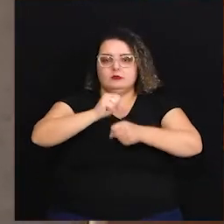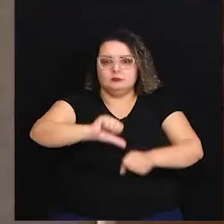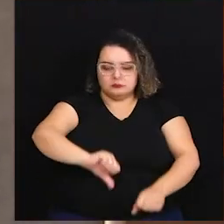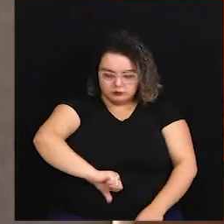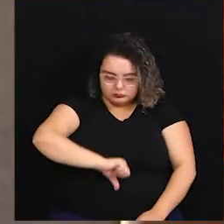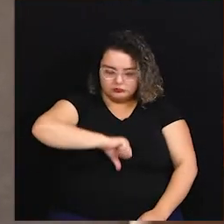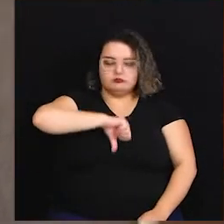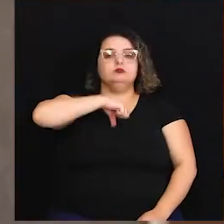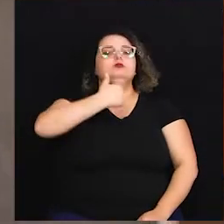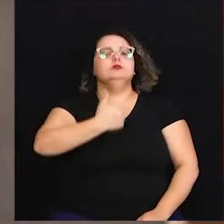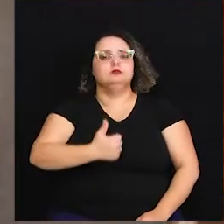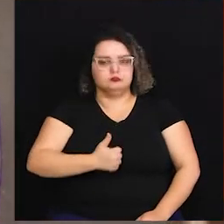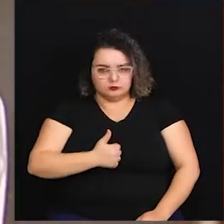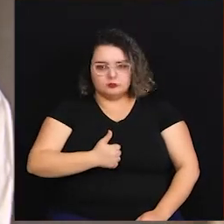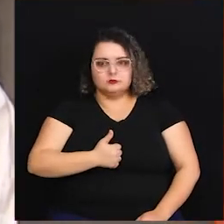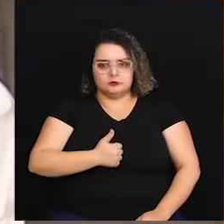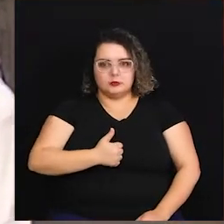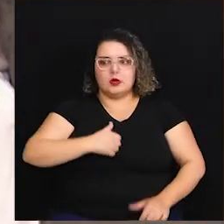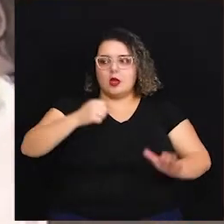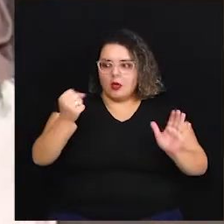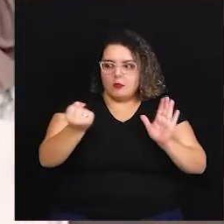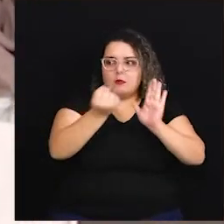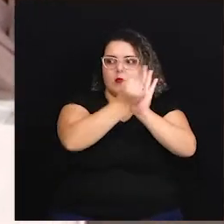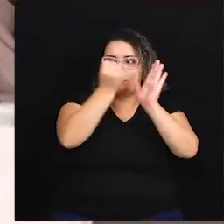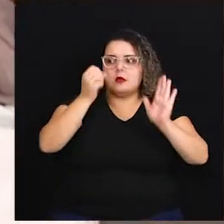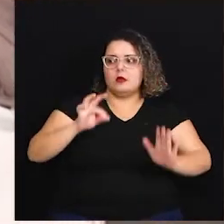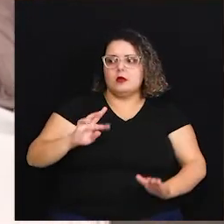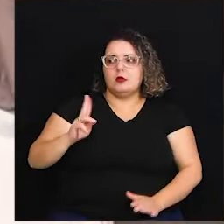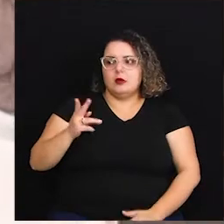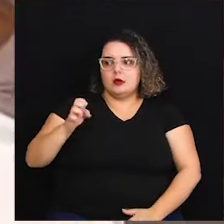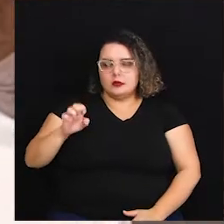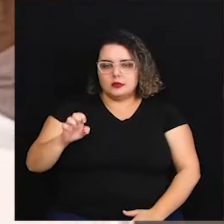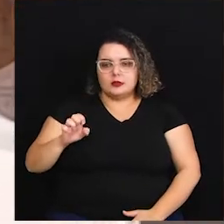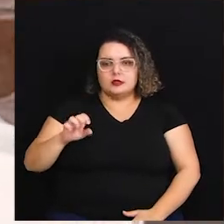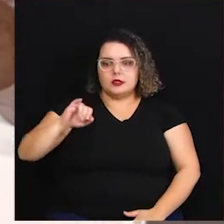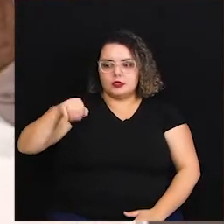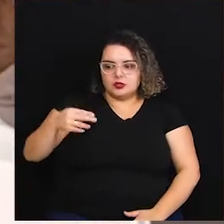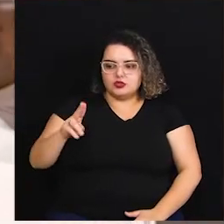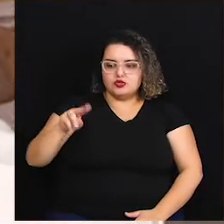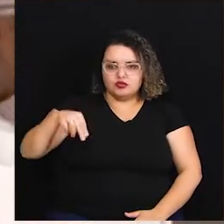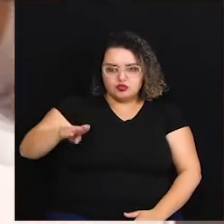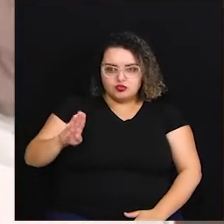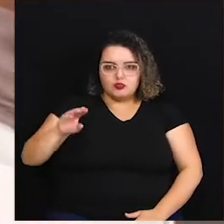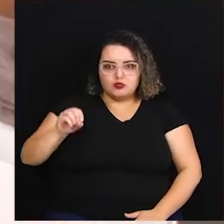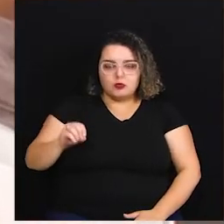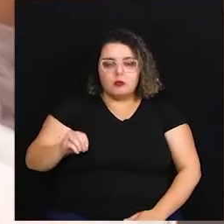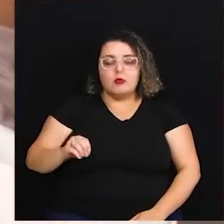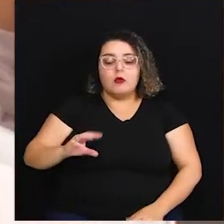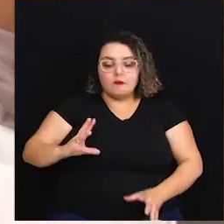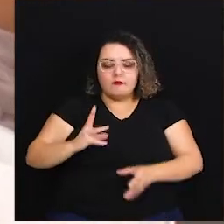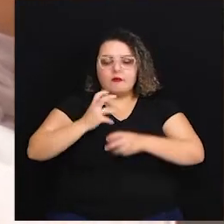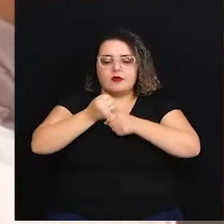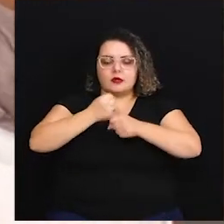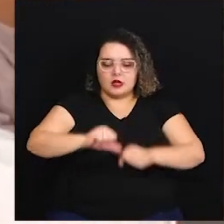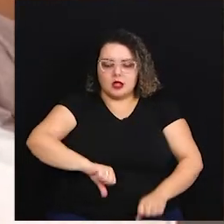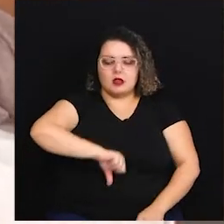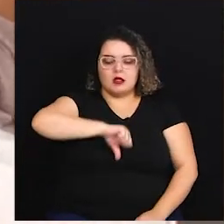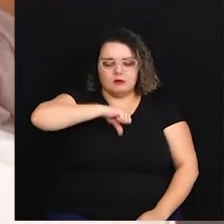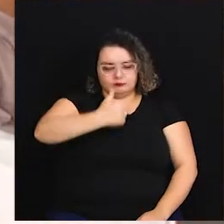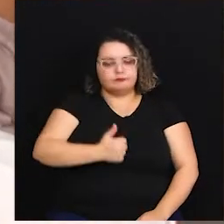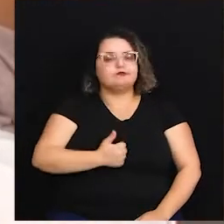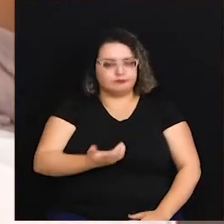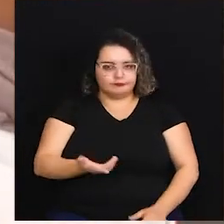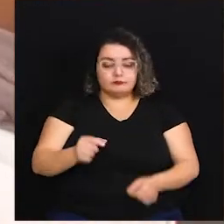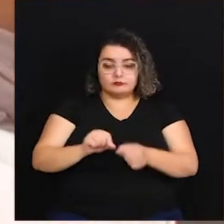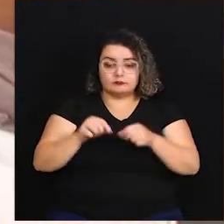fortalece a autoestima, que é aquilo, né? Que é o slogan da grife, né? Dejumbo fortalece a autoestima. Fizemos, né?